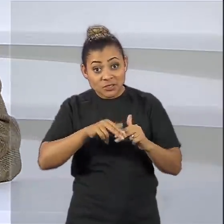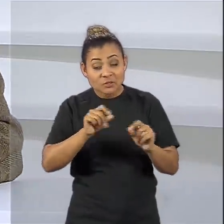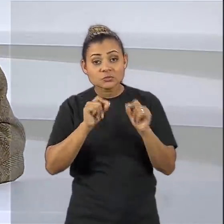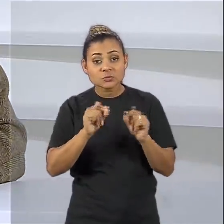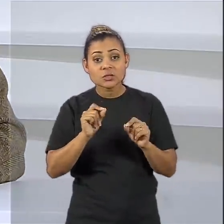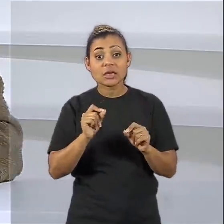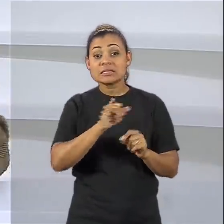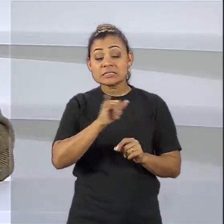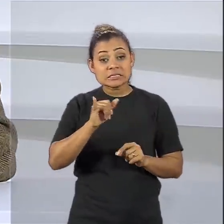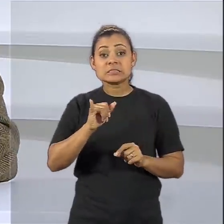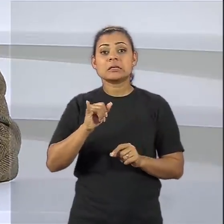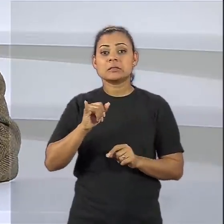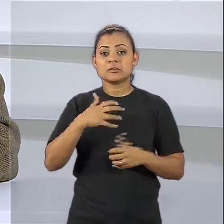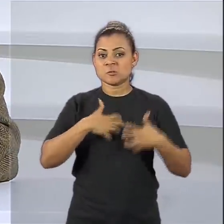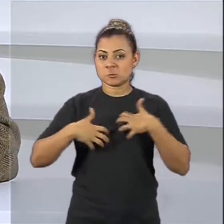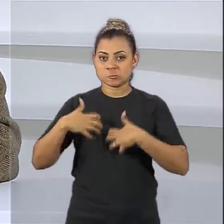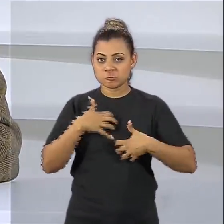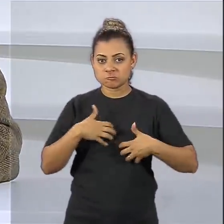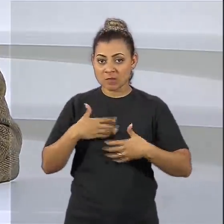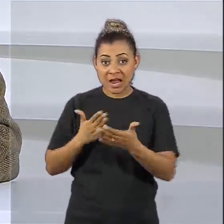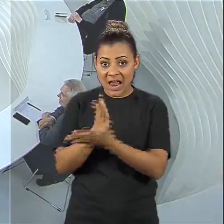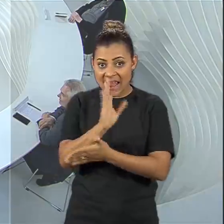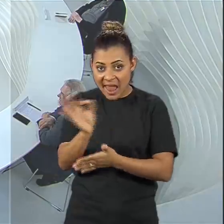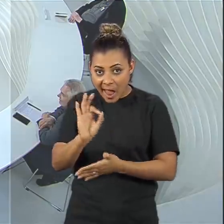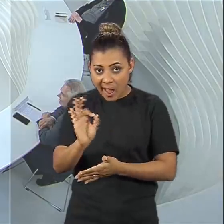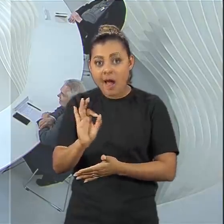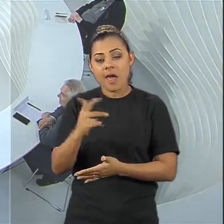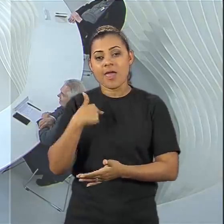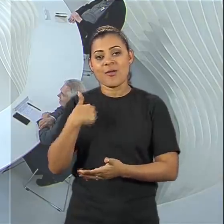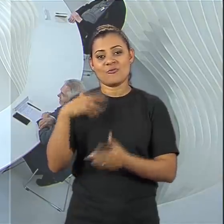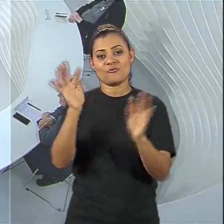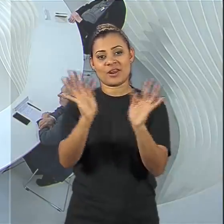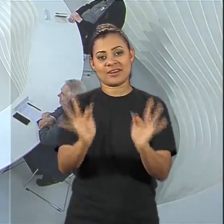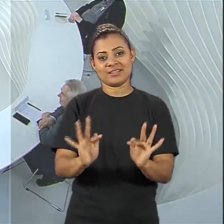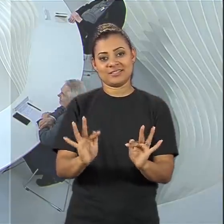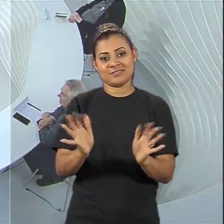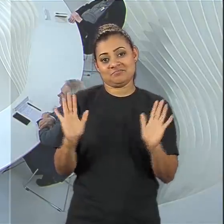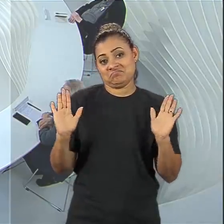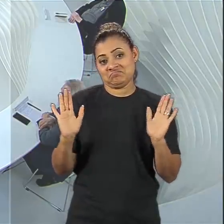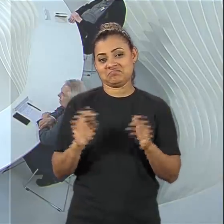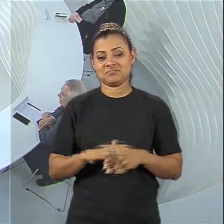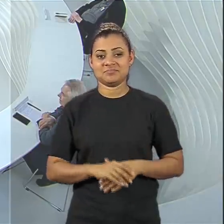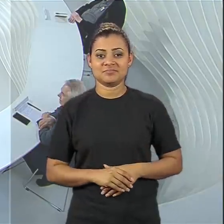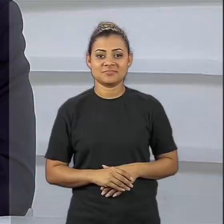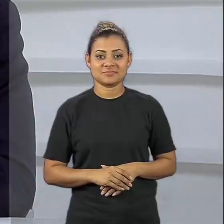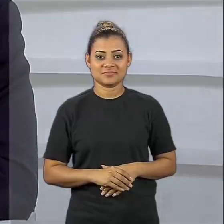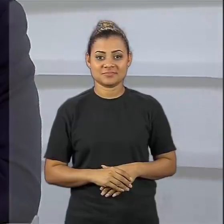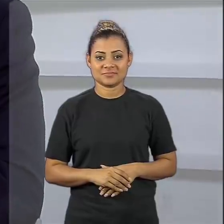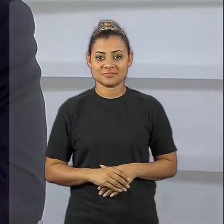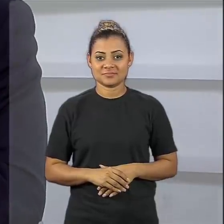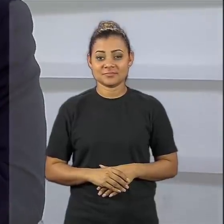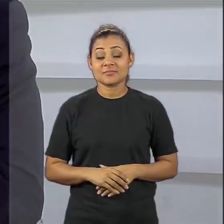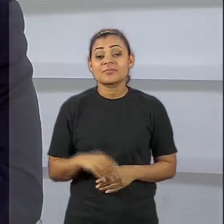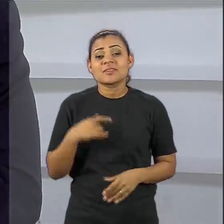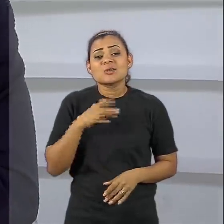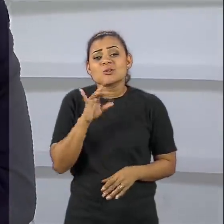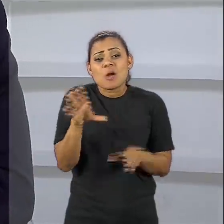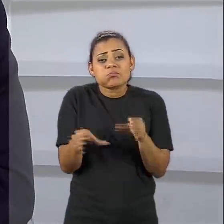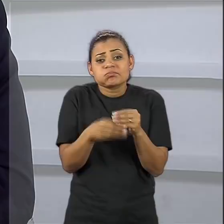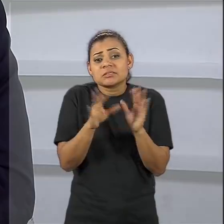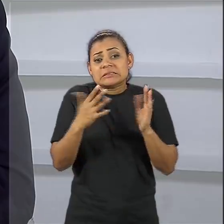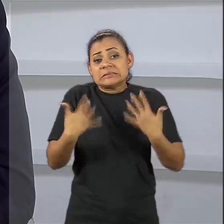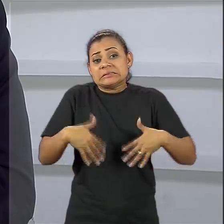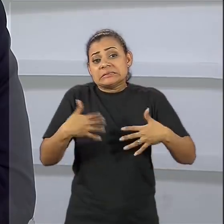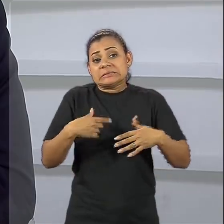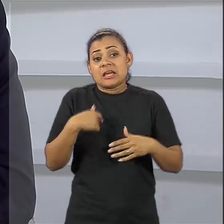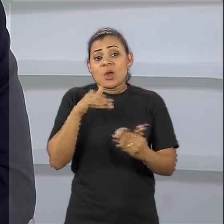eu acho que eu estarei feliz no final do dia. Cláudio. Olha, sobrou pouco para mim, porque eu tendo a concordar um pouco